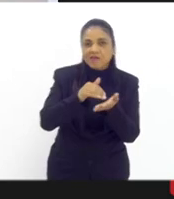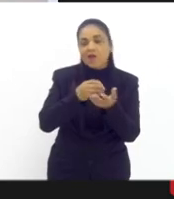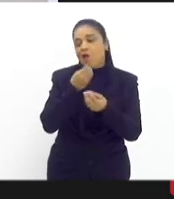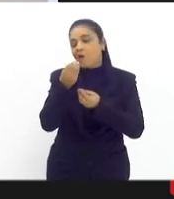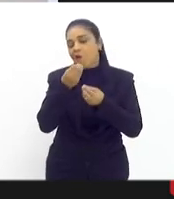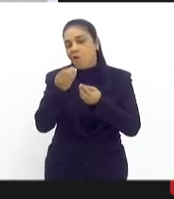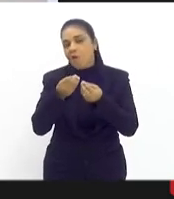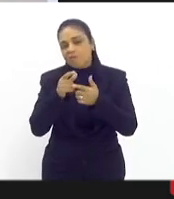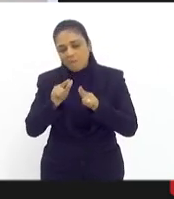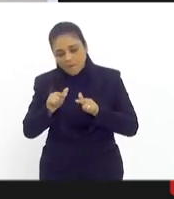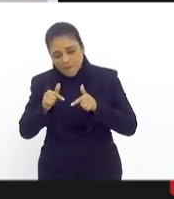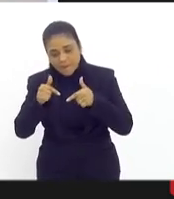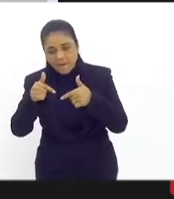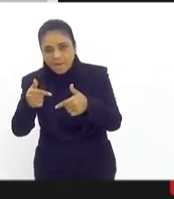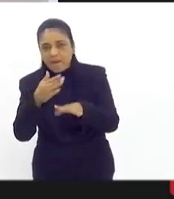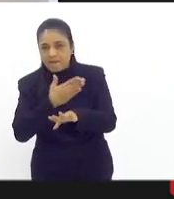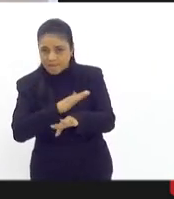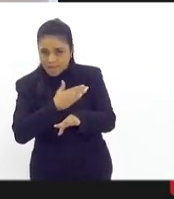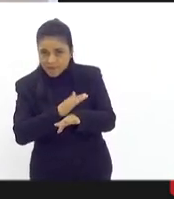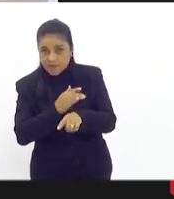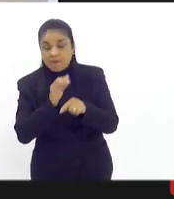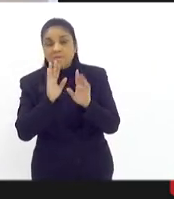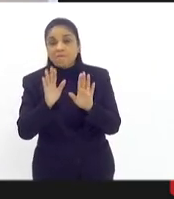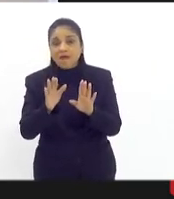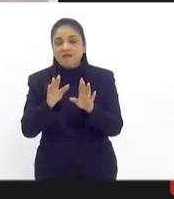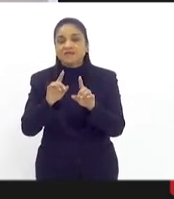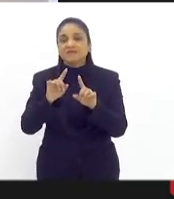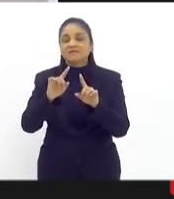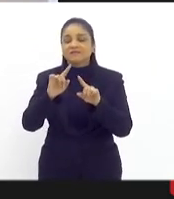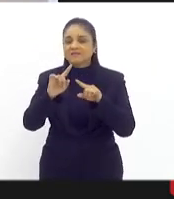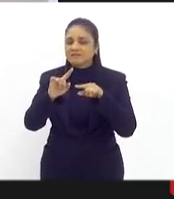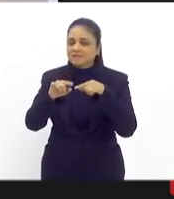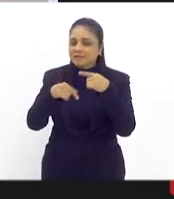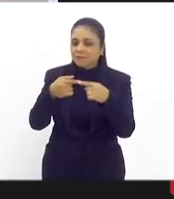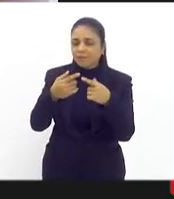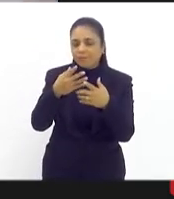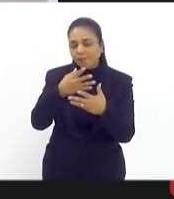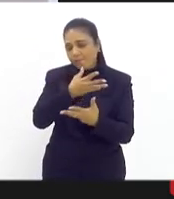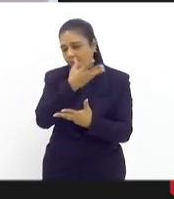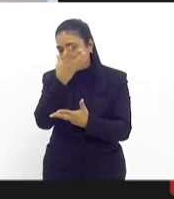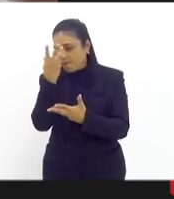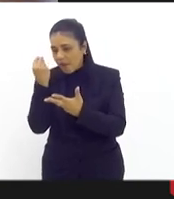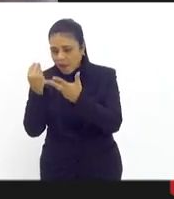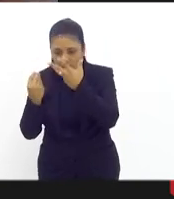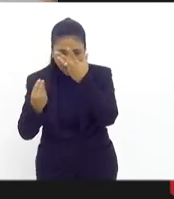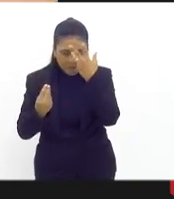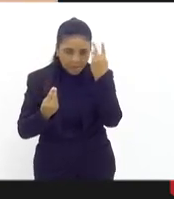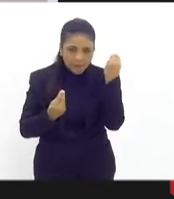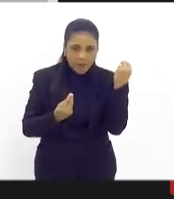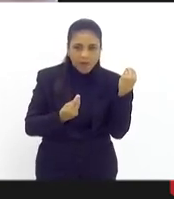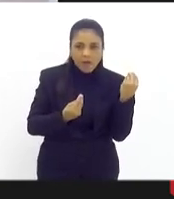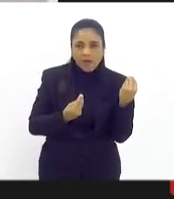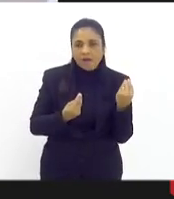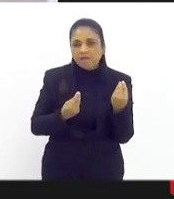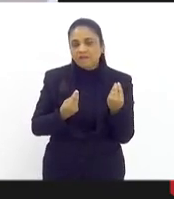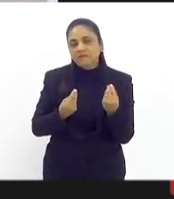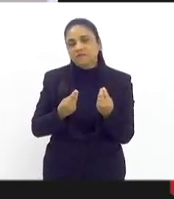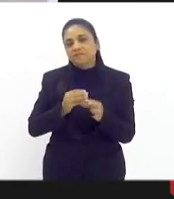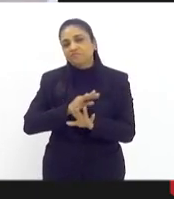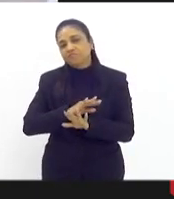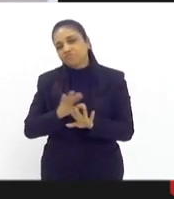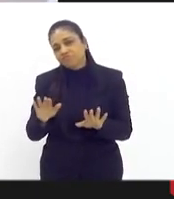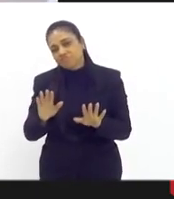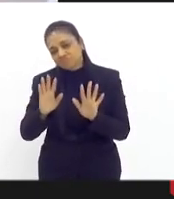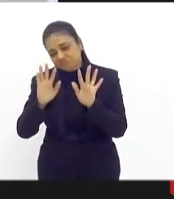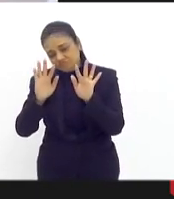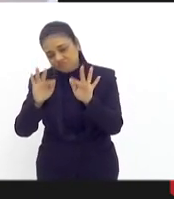executar e de colocar isso em prática, mas alguns momentos depois isso é esquecido e aí fica um equipamento ou fica uma ação esquecida e não se